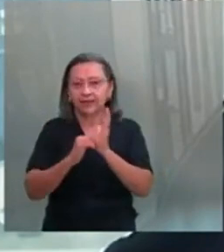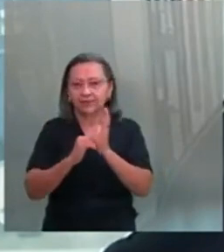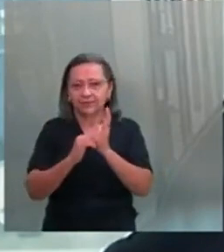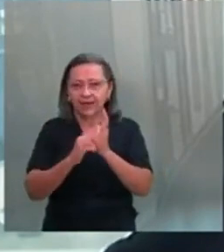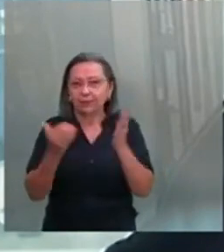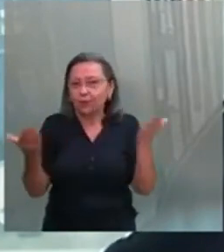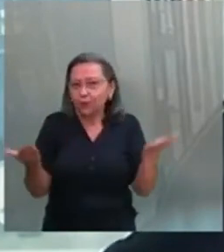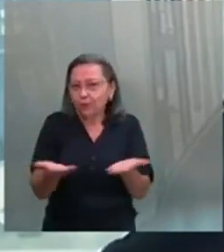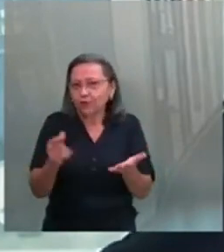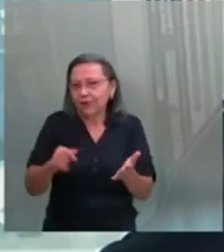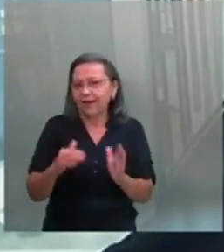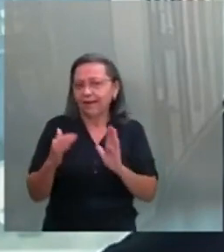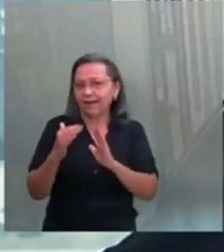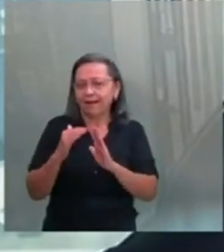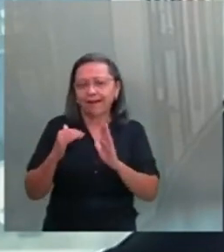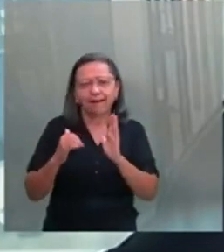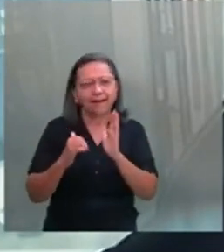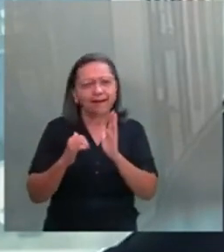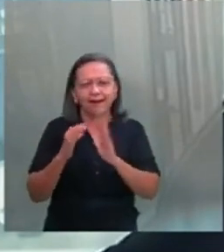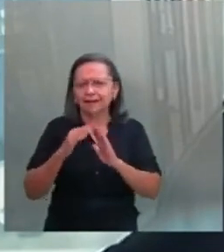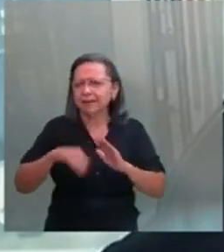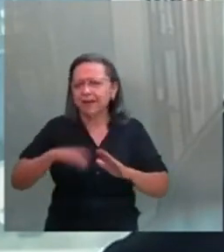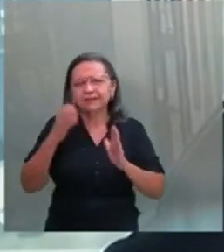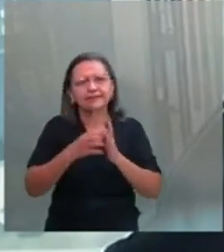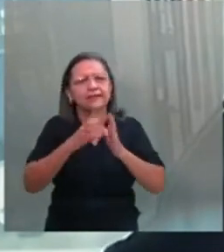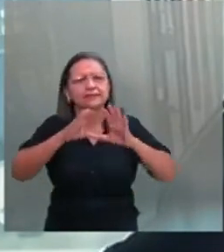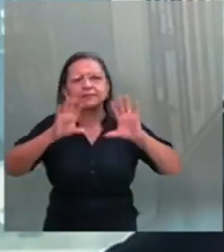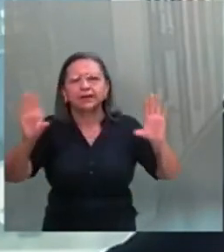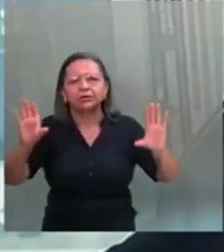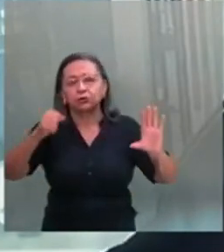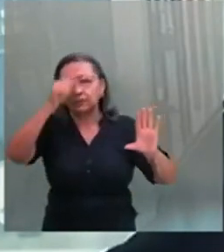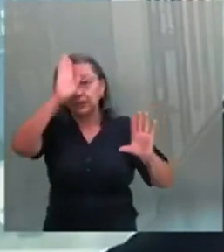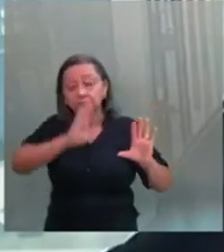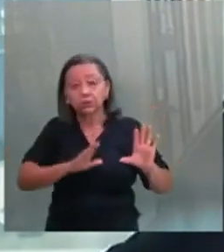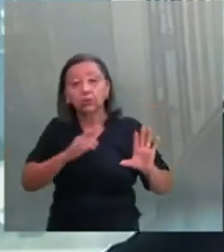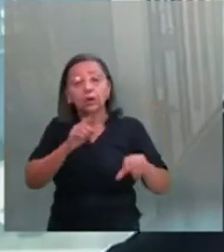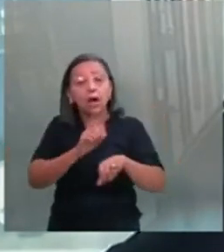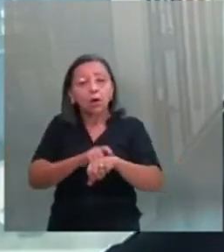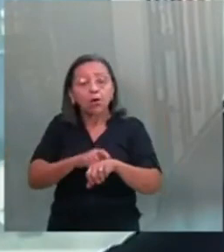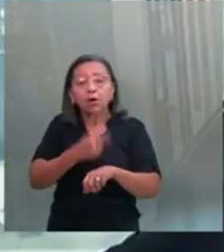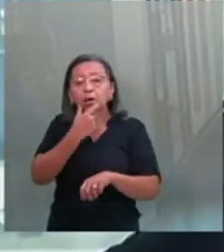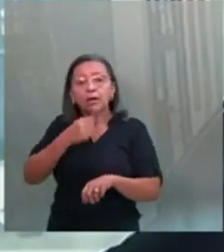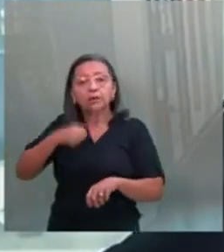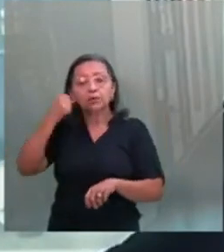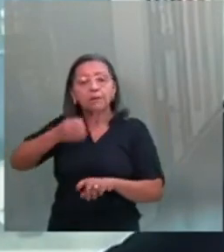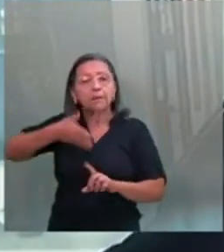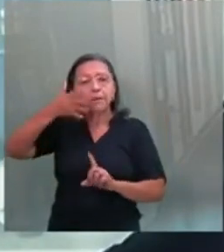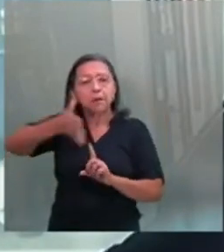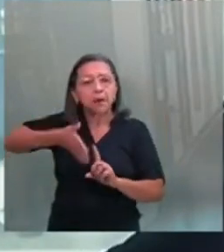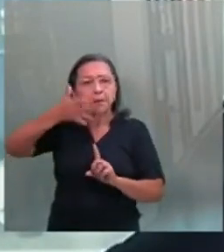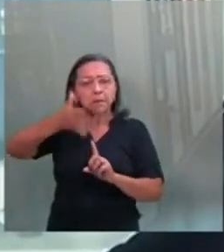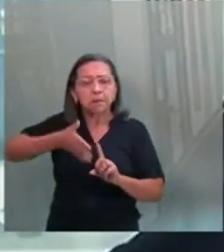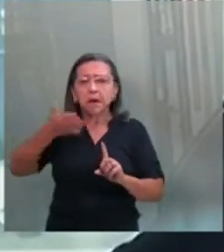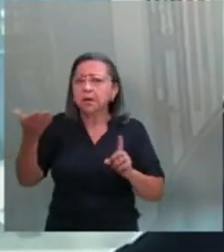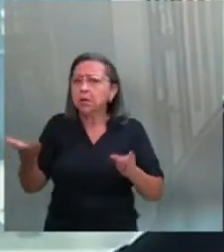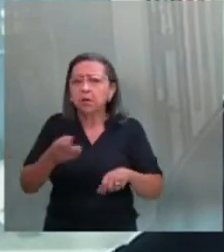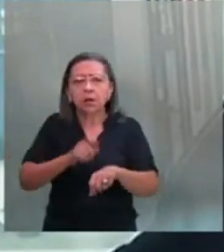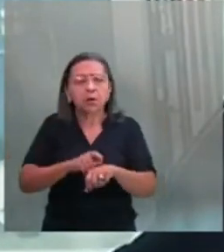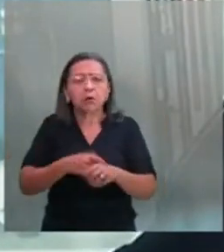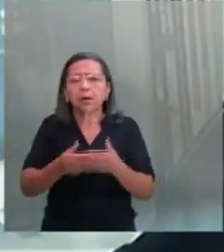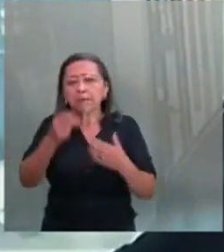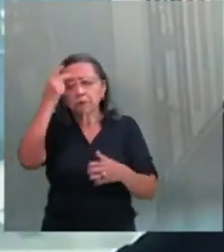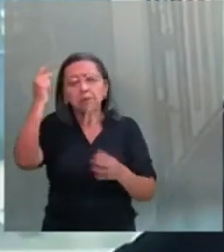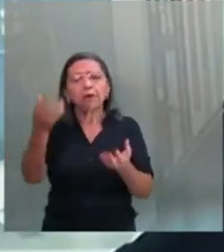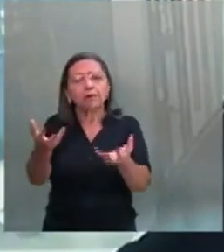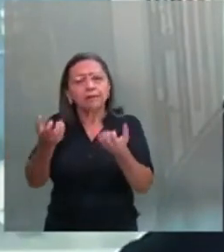Senado hoje é a casa mais transparente do Brasil. O senador está falando e hoje quem quiser já está